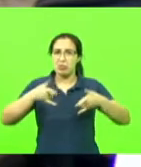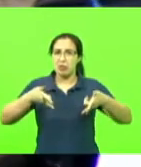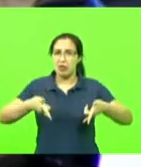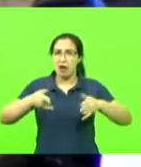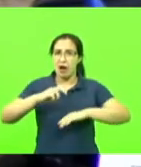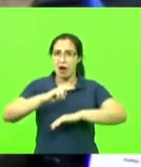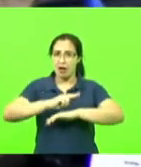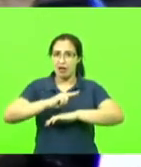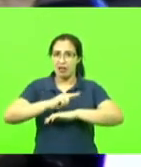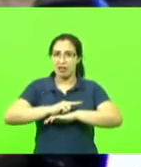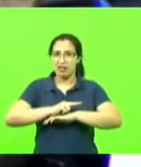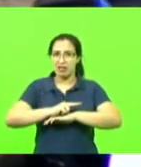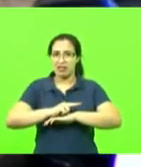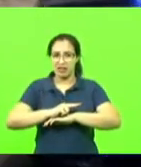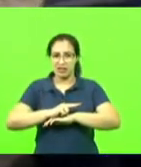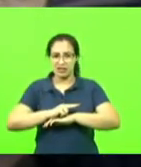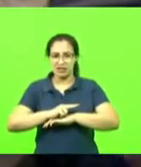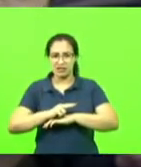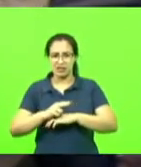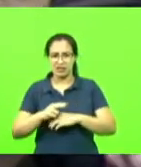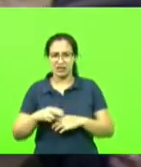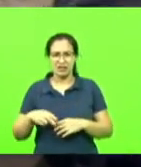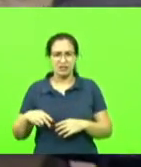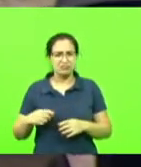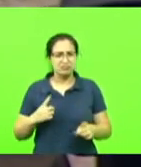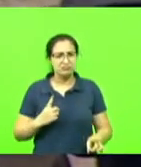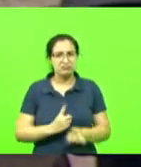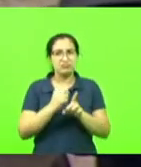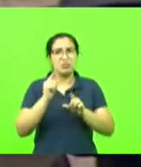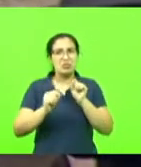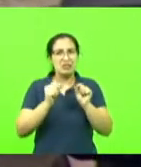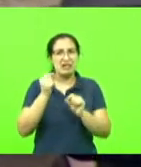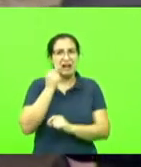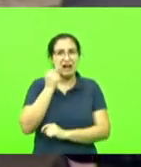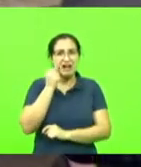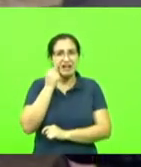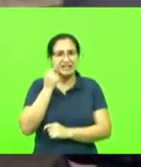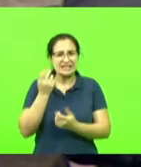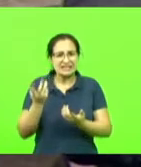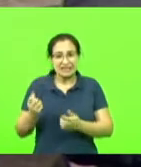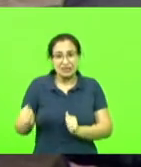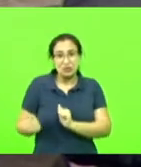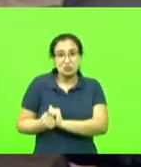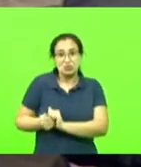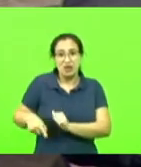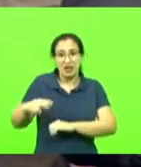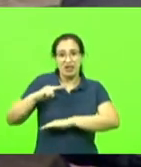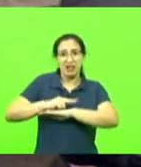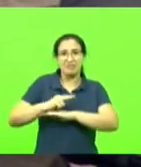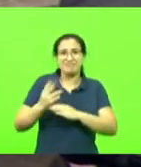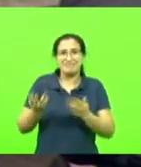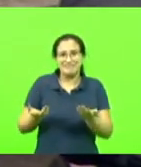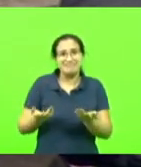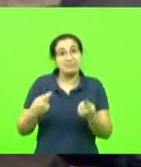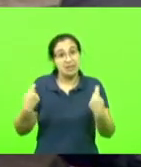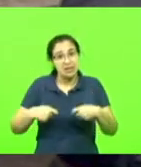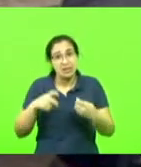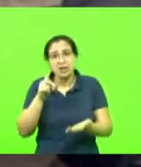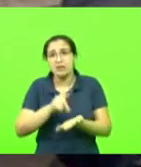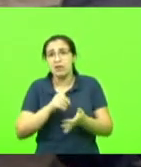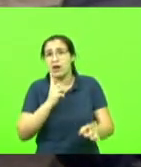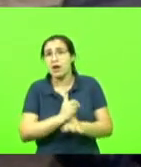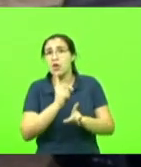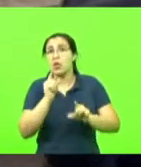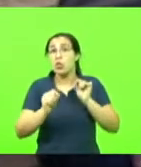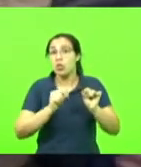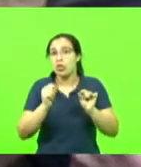verificação, descobriu-se que era um rato na sua maca. Isso precisa ser confirmado. E o governo do Estado, claro,